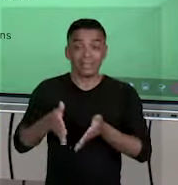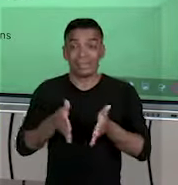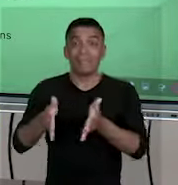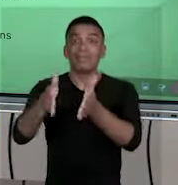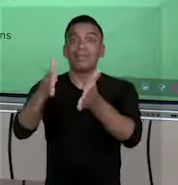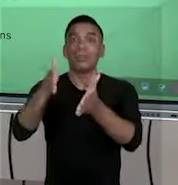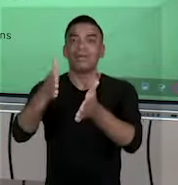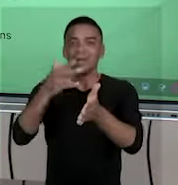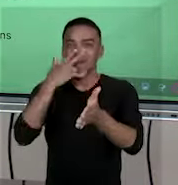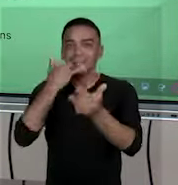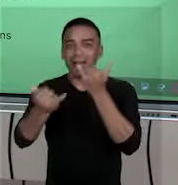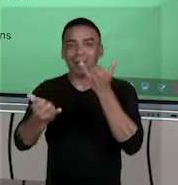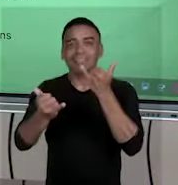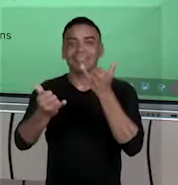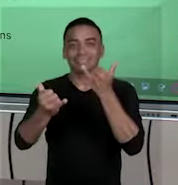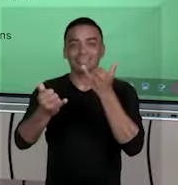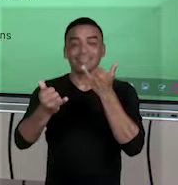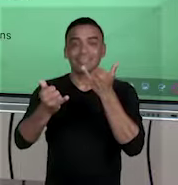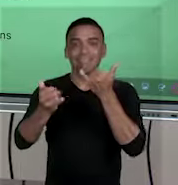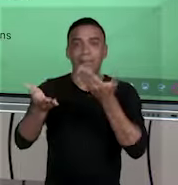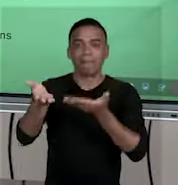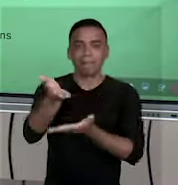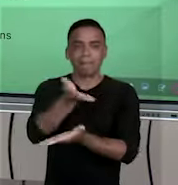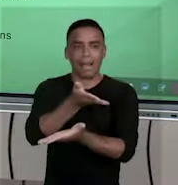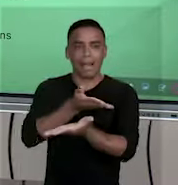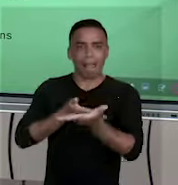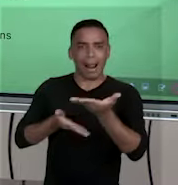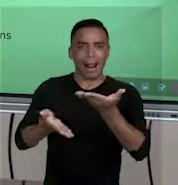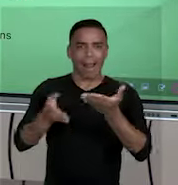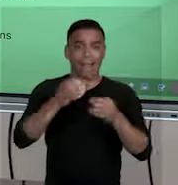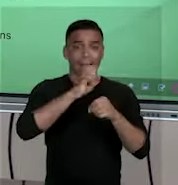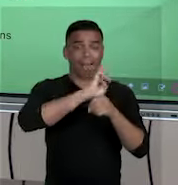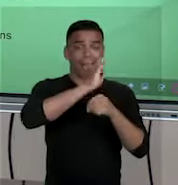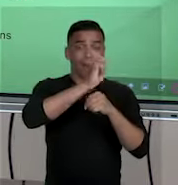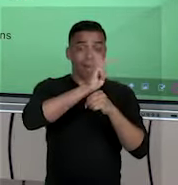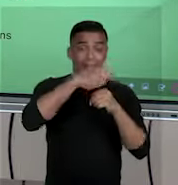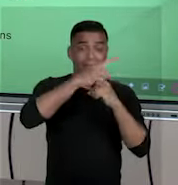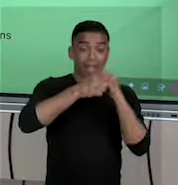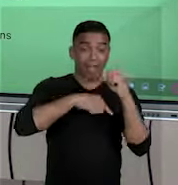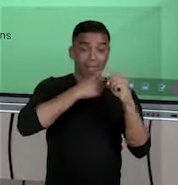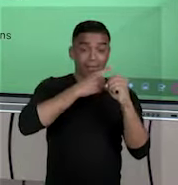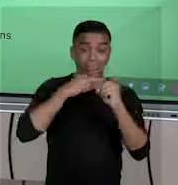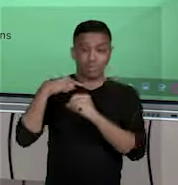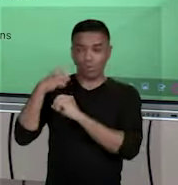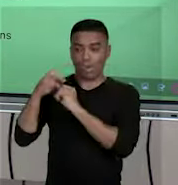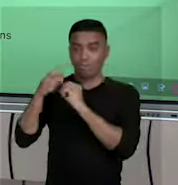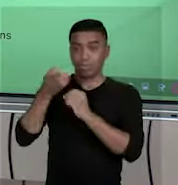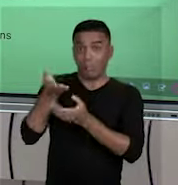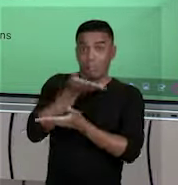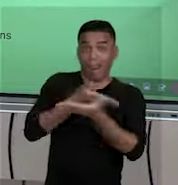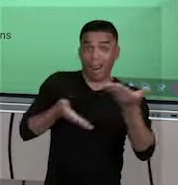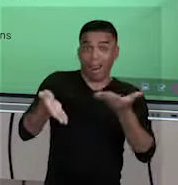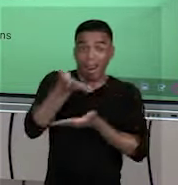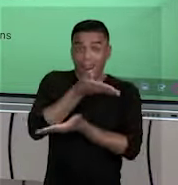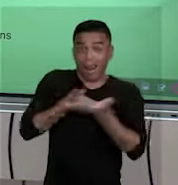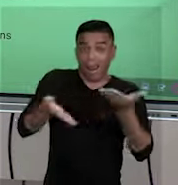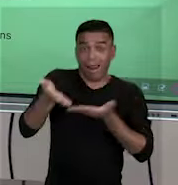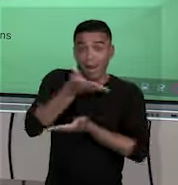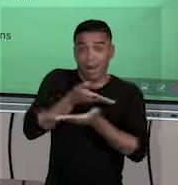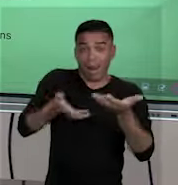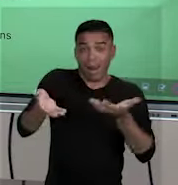corrente elétrica, que é a transferência de um elétron de um átomo para um outro